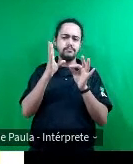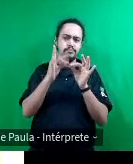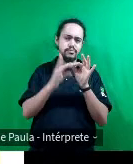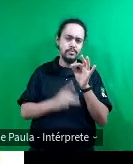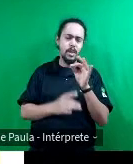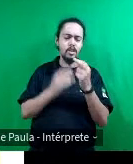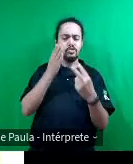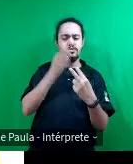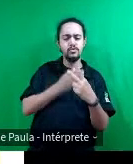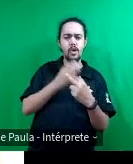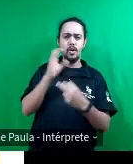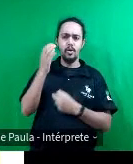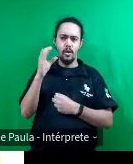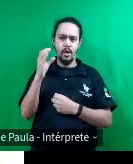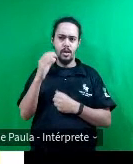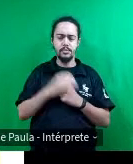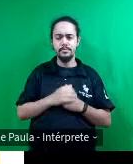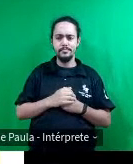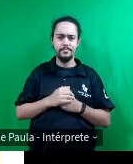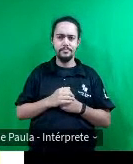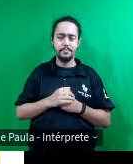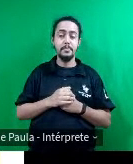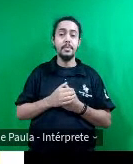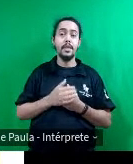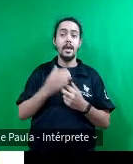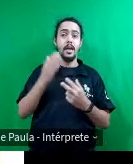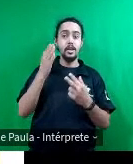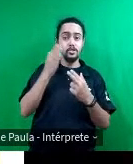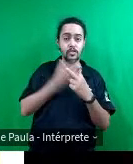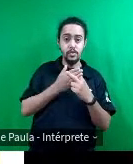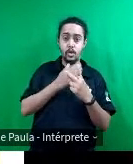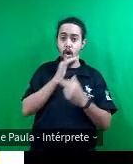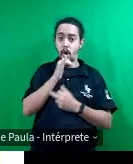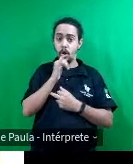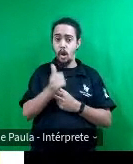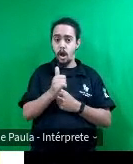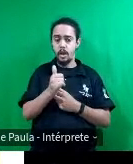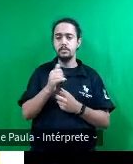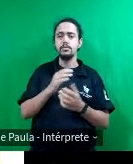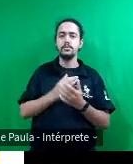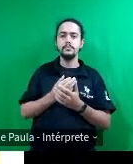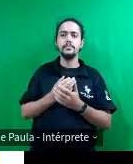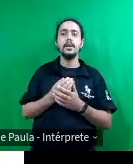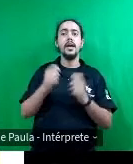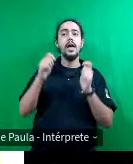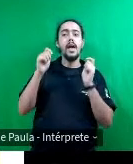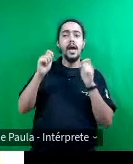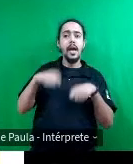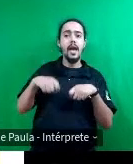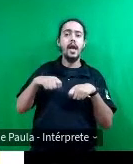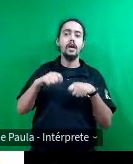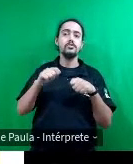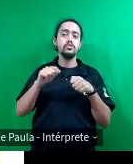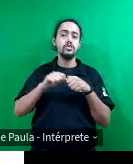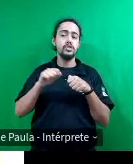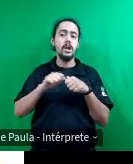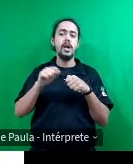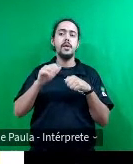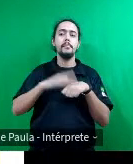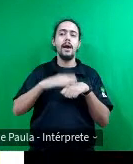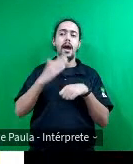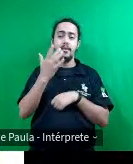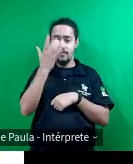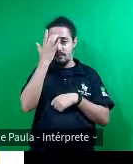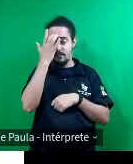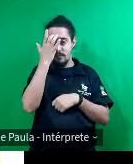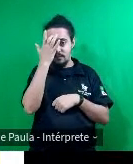corrente? Regra, uma ferramenta para determinar com mais facilidade, da mesma forma que o divisor de tensão, como a